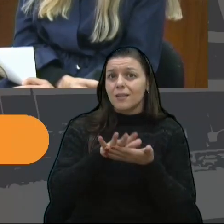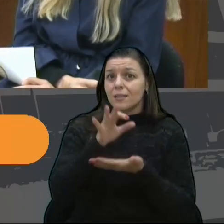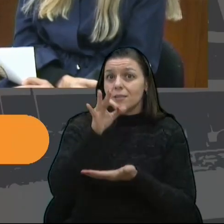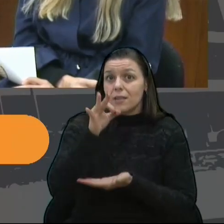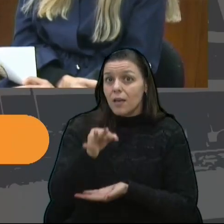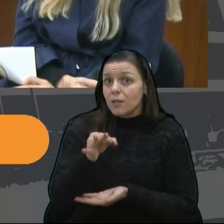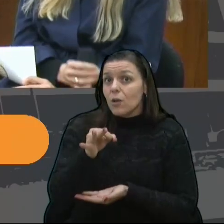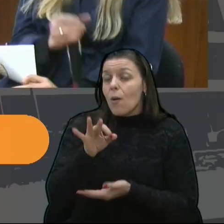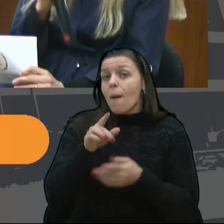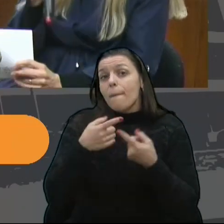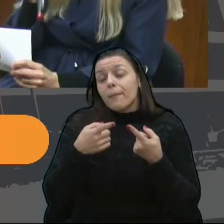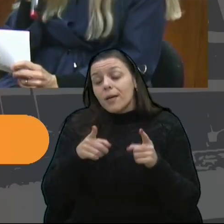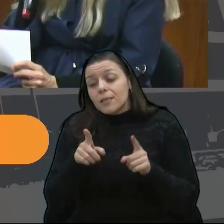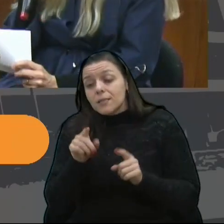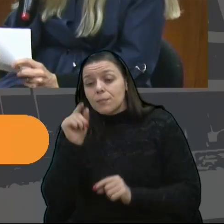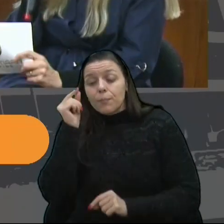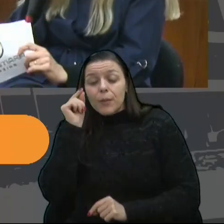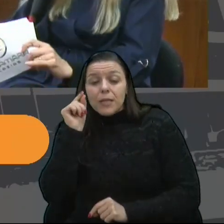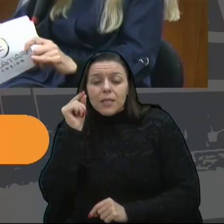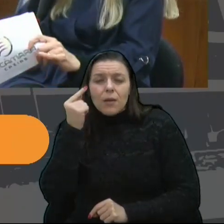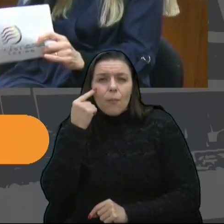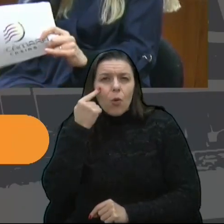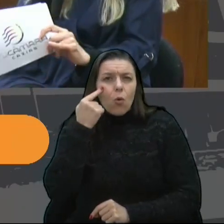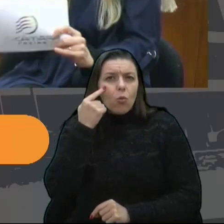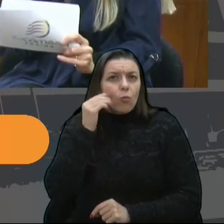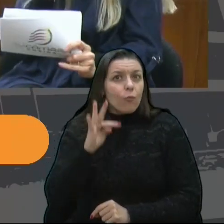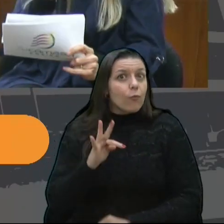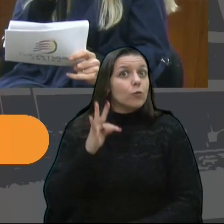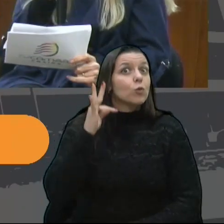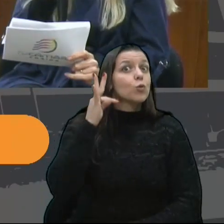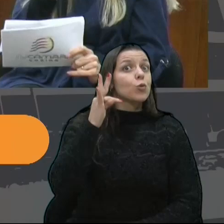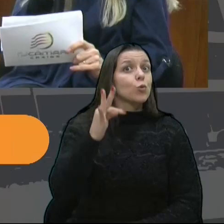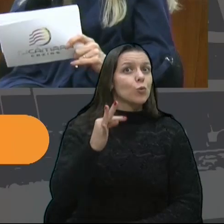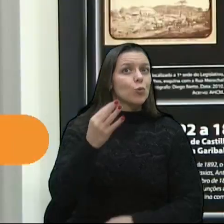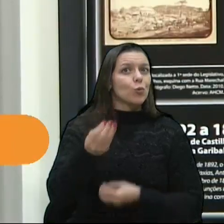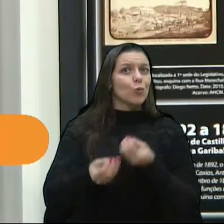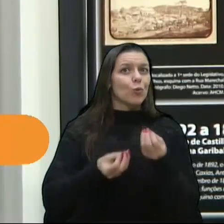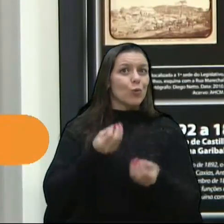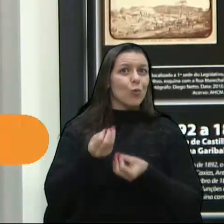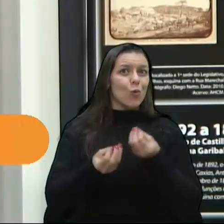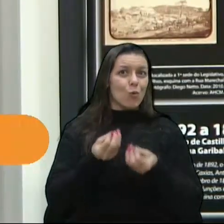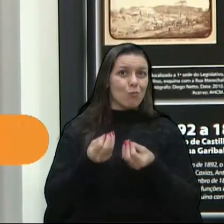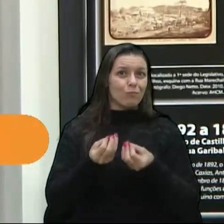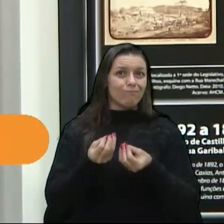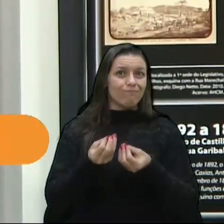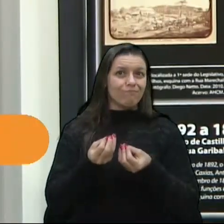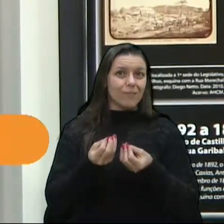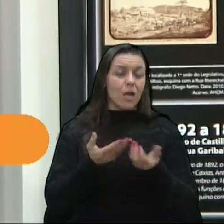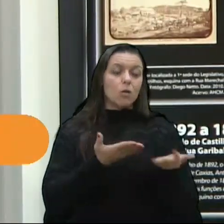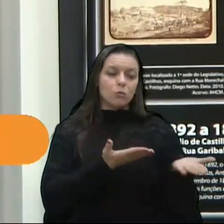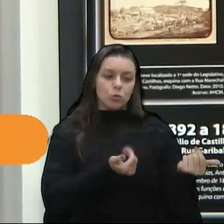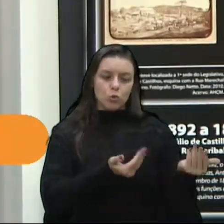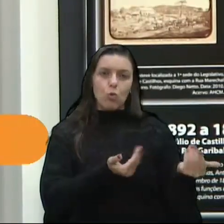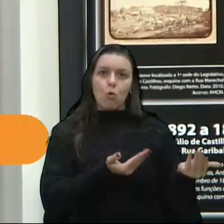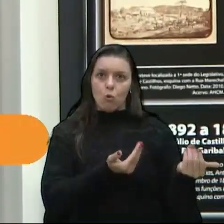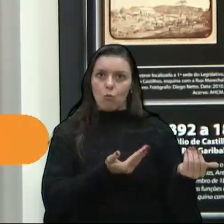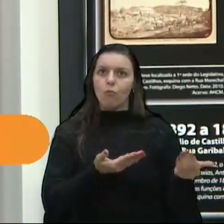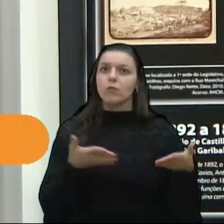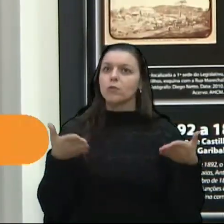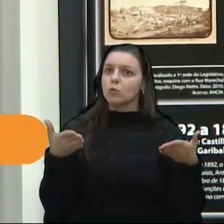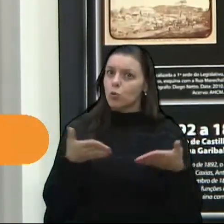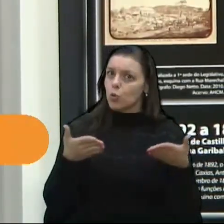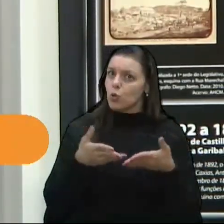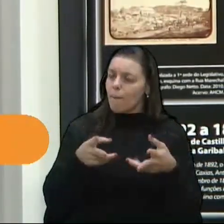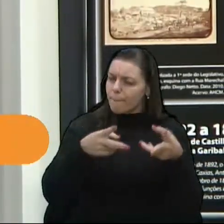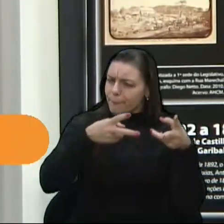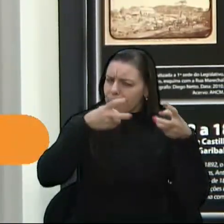futuro. O que tu acha? É a sensibilização. A sensibilização. Talvez essa nova geração, como a Tássia comentou, né, que ela está percebendo